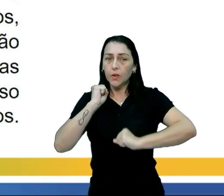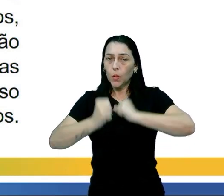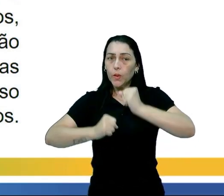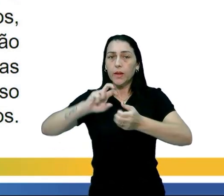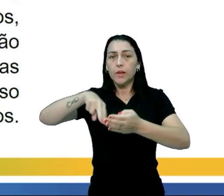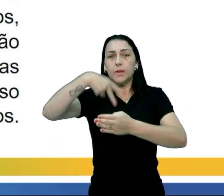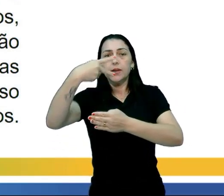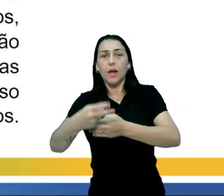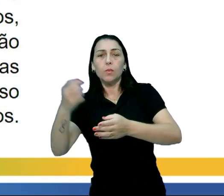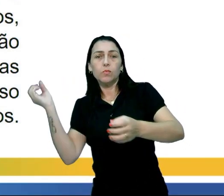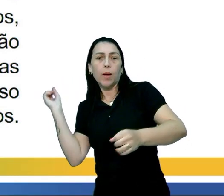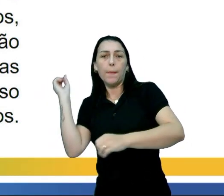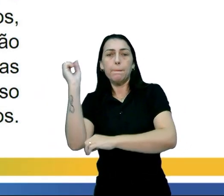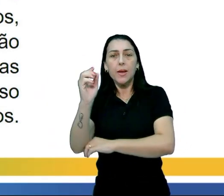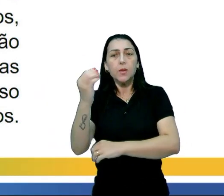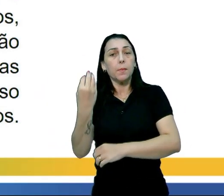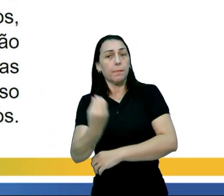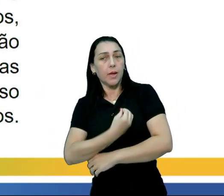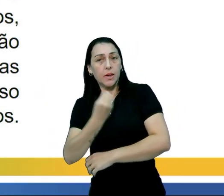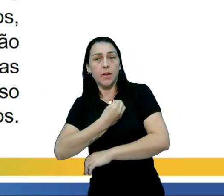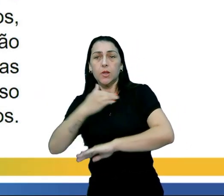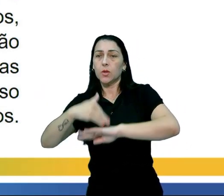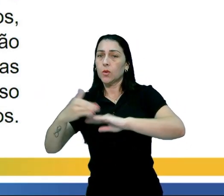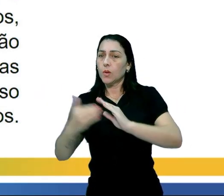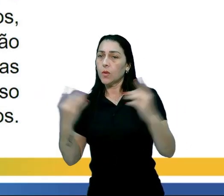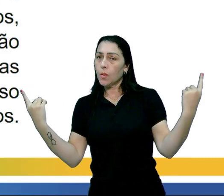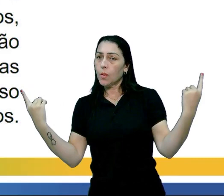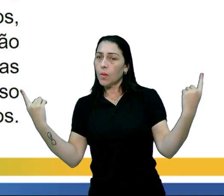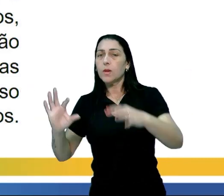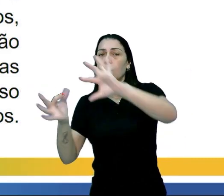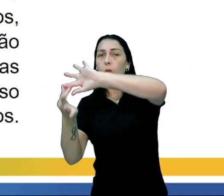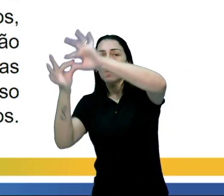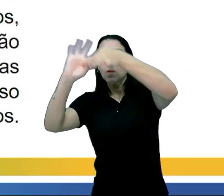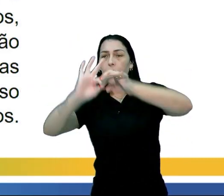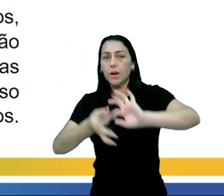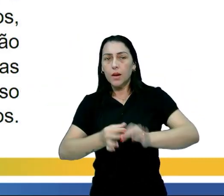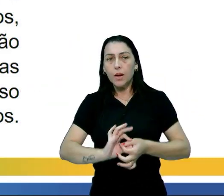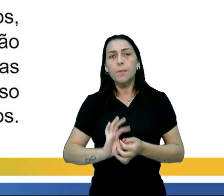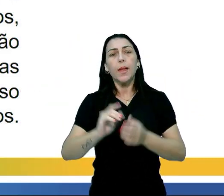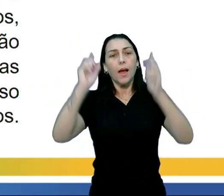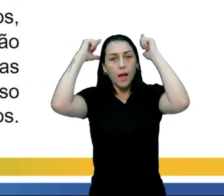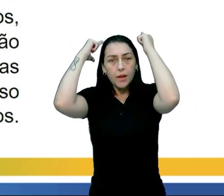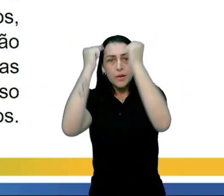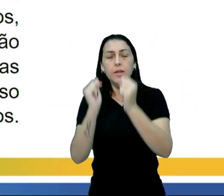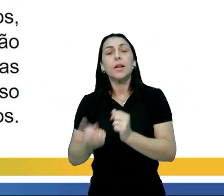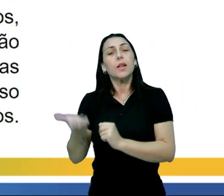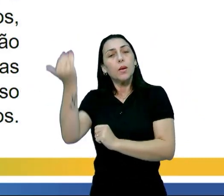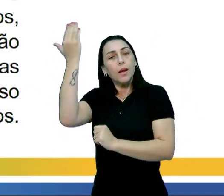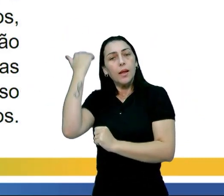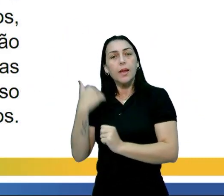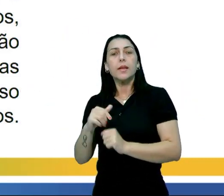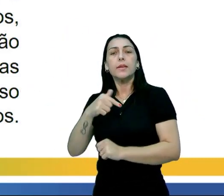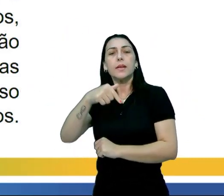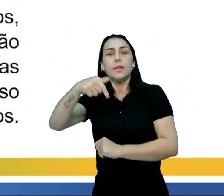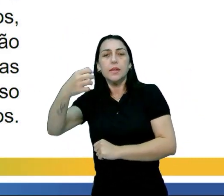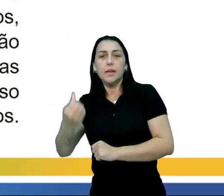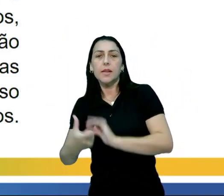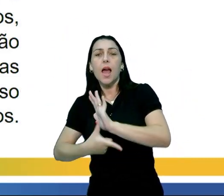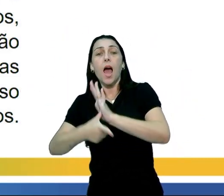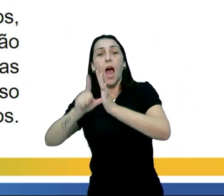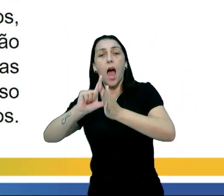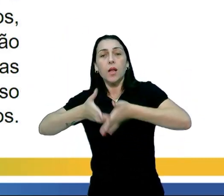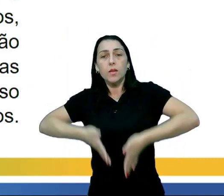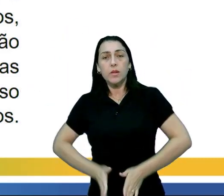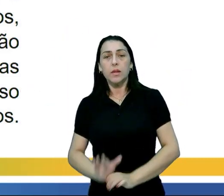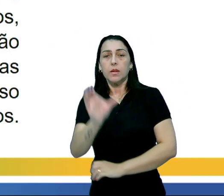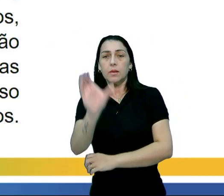envolve corridas, saltos, arremessos, presente em todas as competições olímpicas desde a Grécia Antiga em